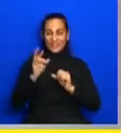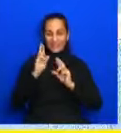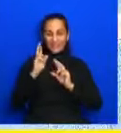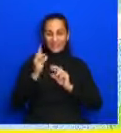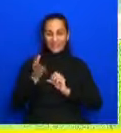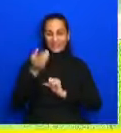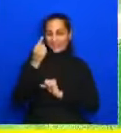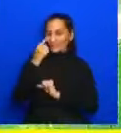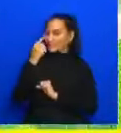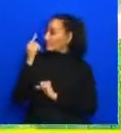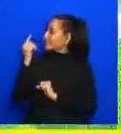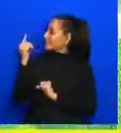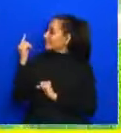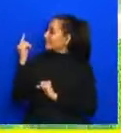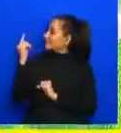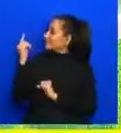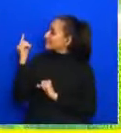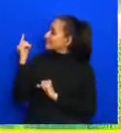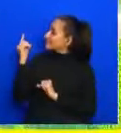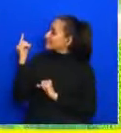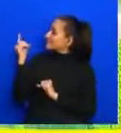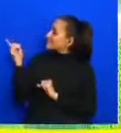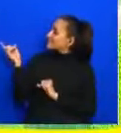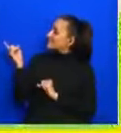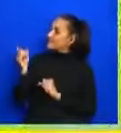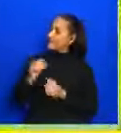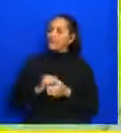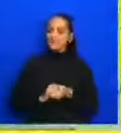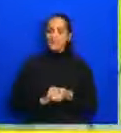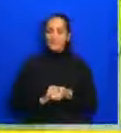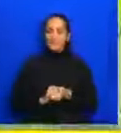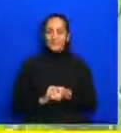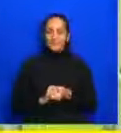Bolas posicionadas. Valendo.